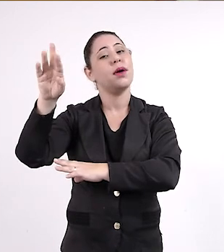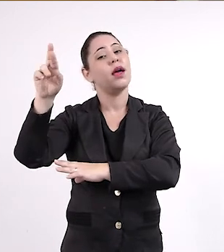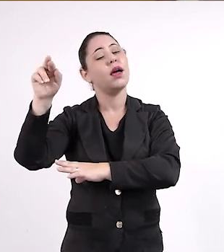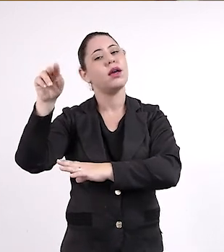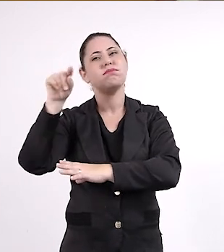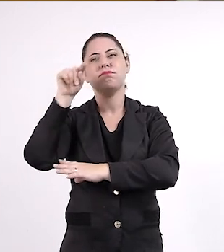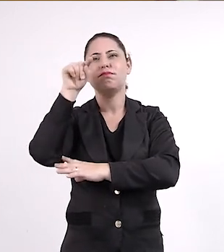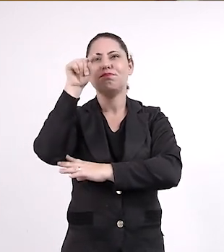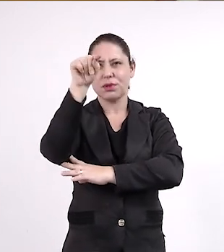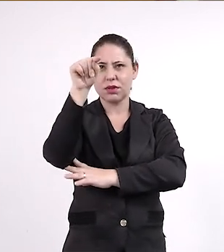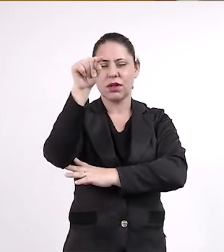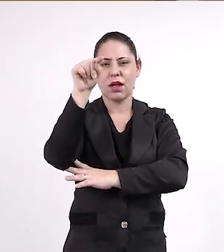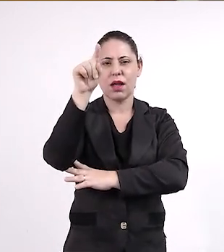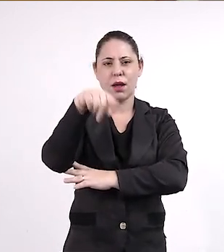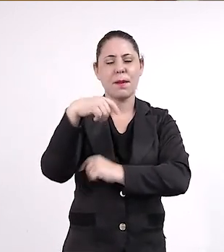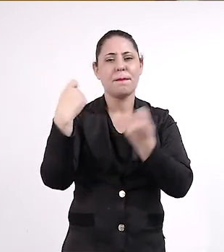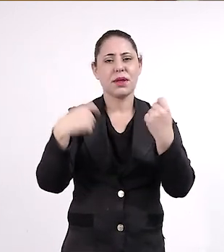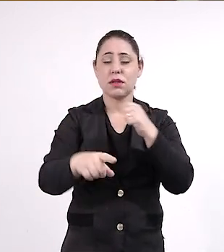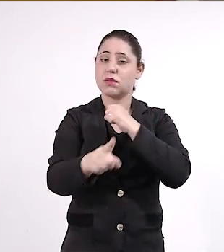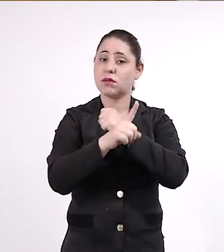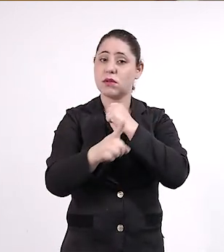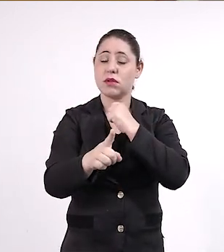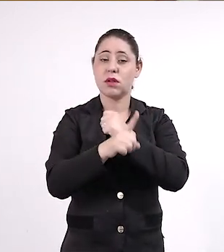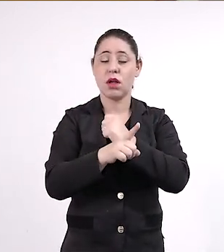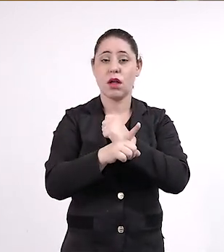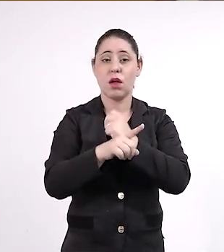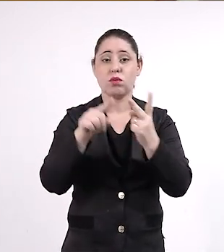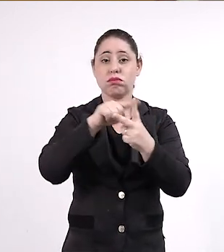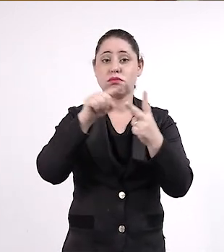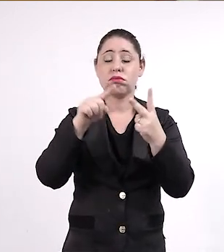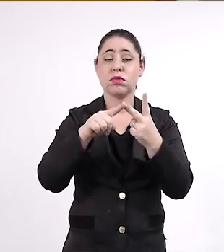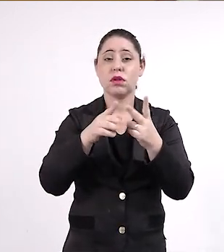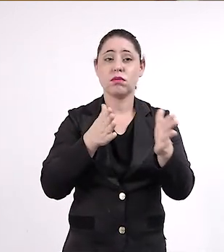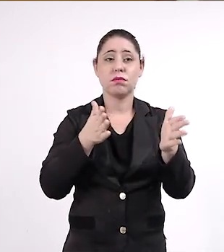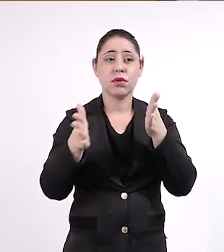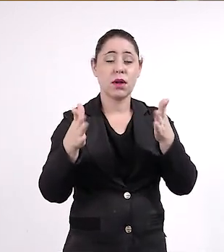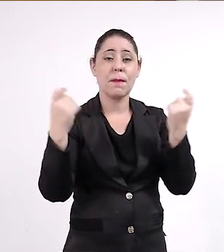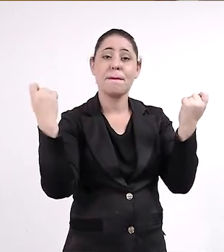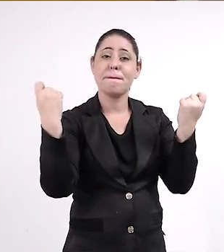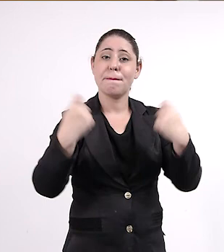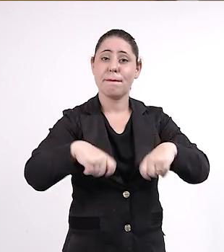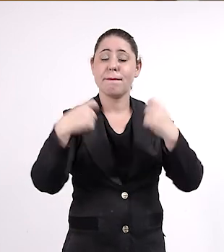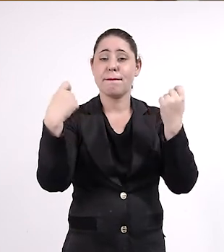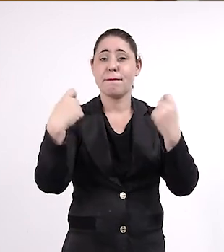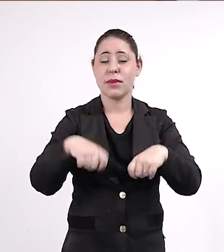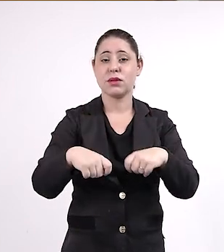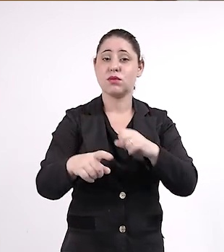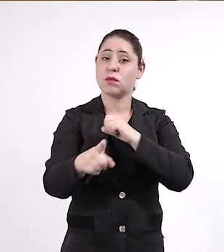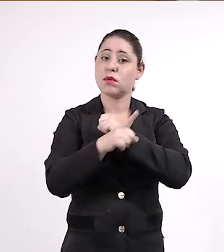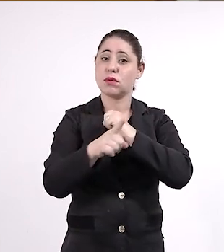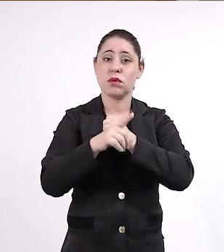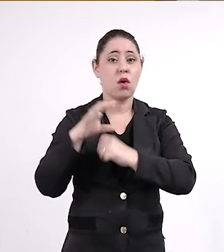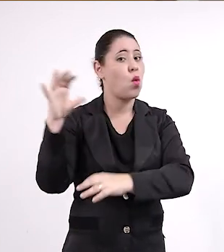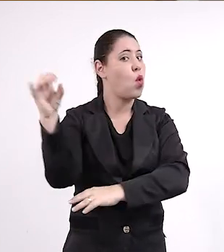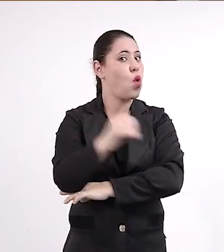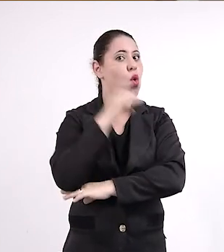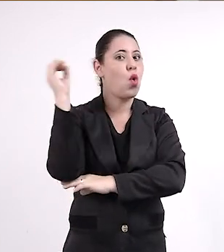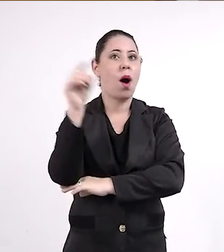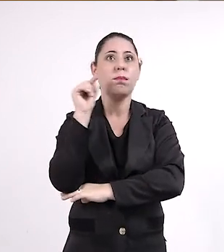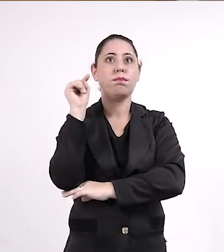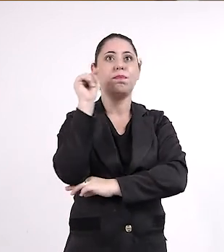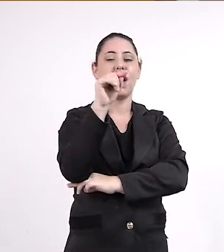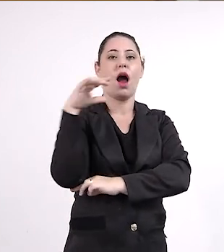www.defensoria.ibs.def.br. Clicando no banner "Precisa de atendimento", uma das opções que se abre é "Preciso de um atendimento